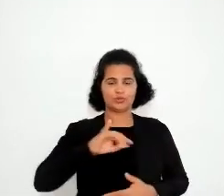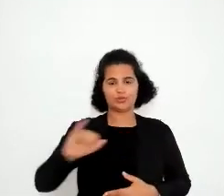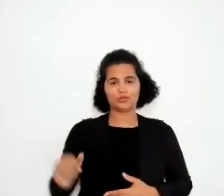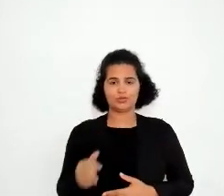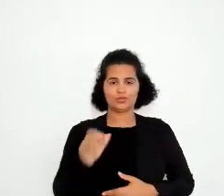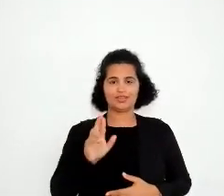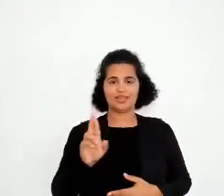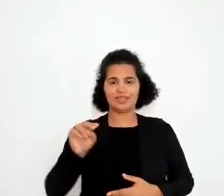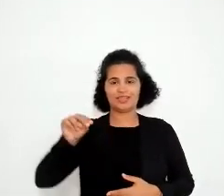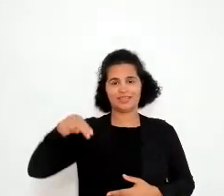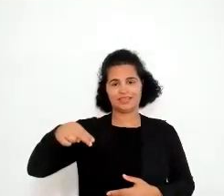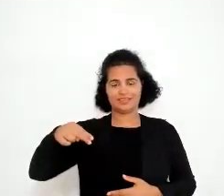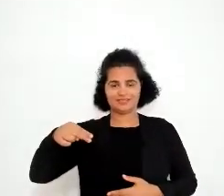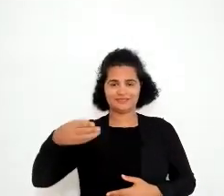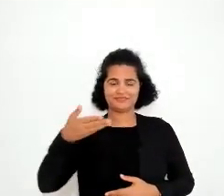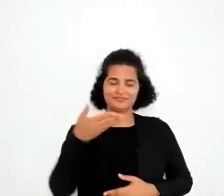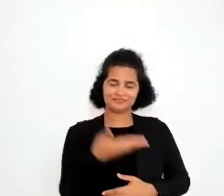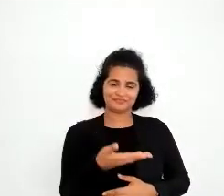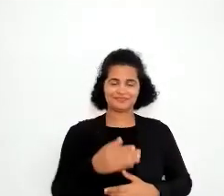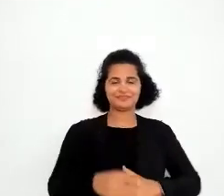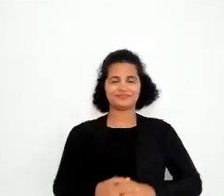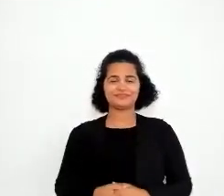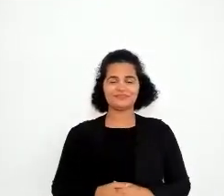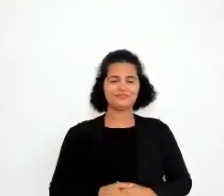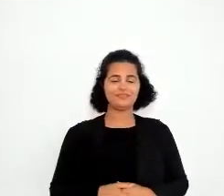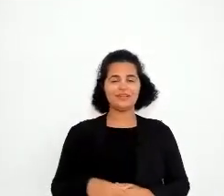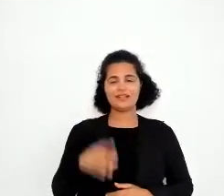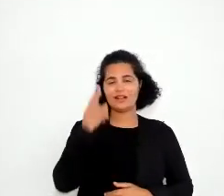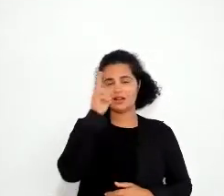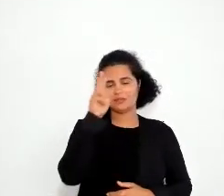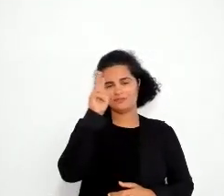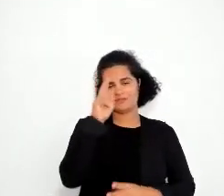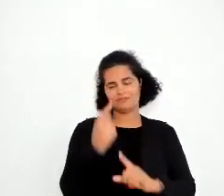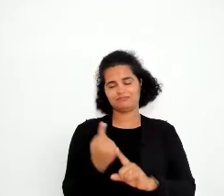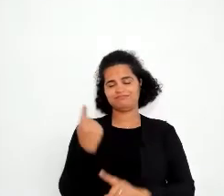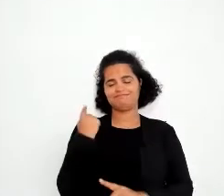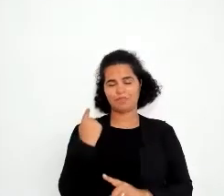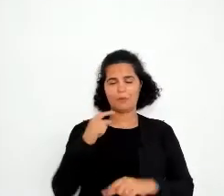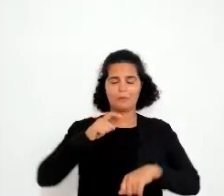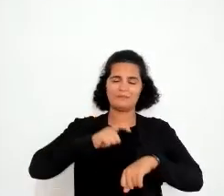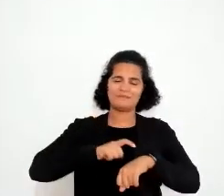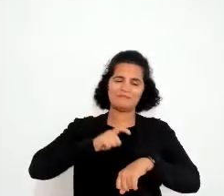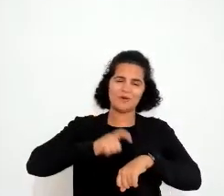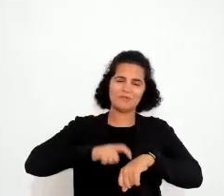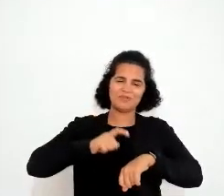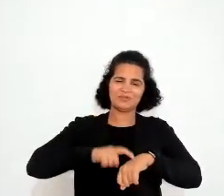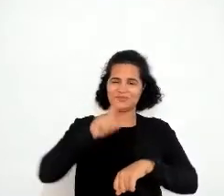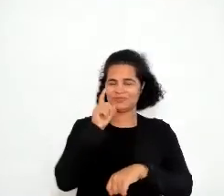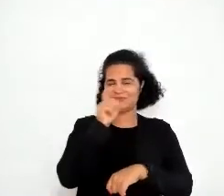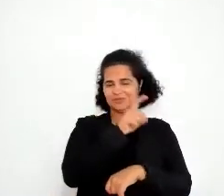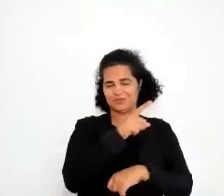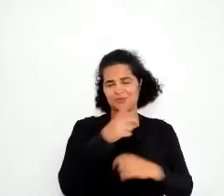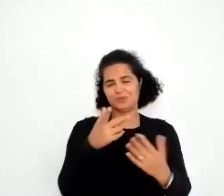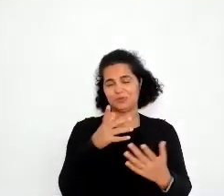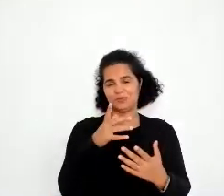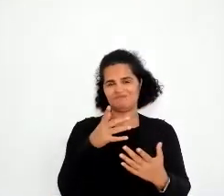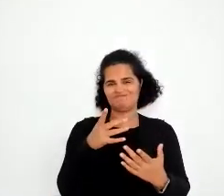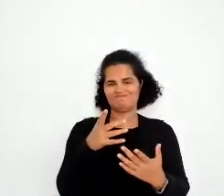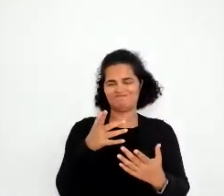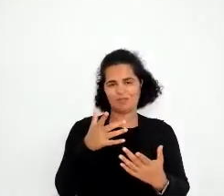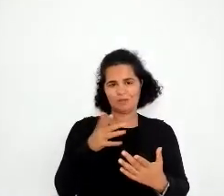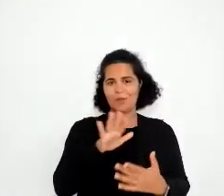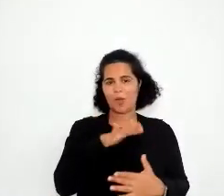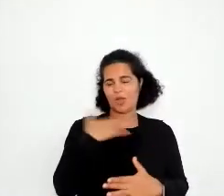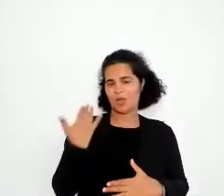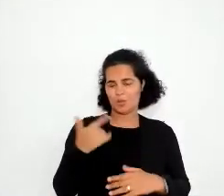Wellington Barbosa, em memória, que de maneira abrupta nos deixou precocemente durante a pandemia de